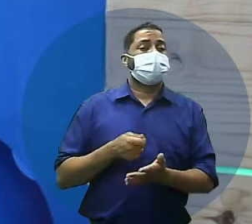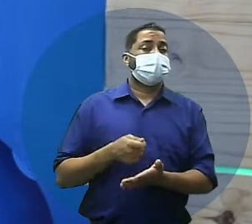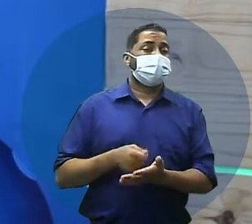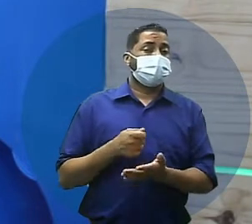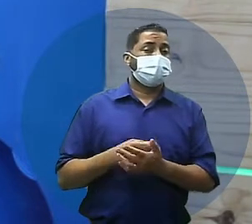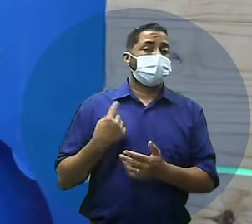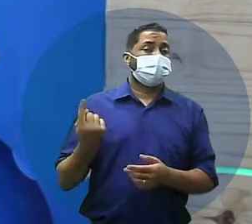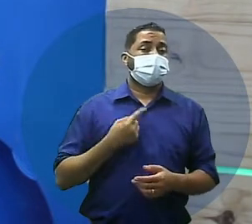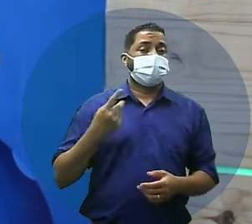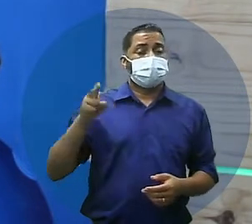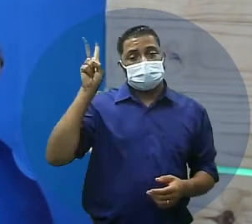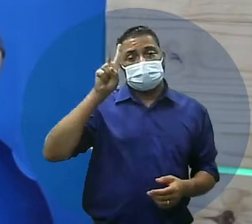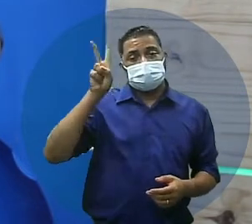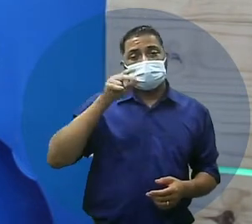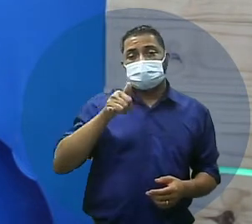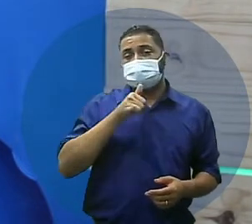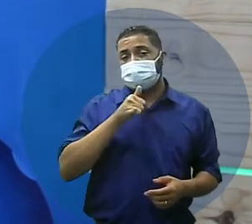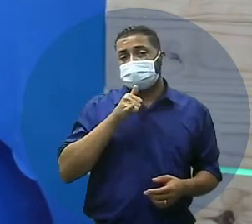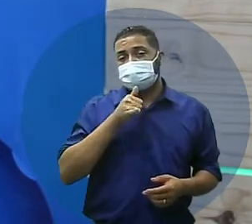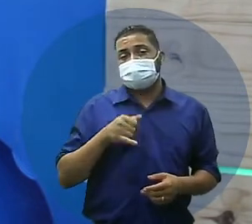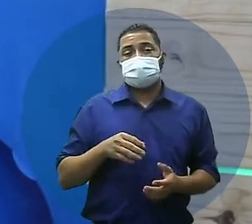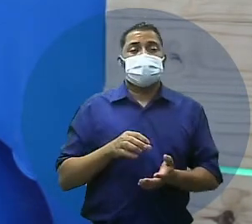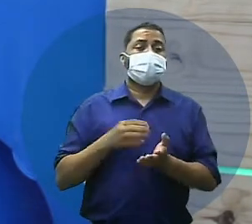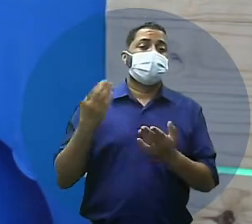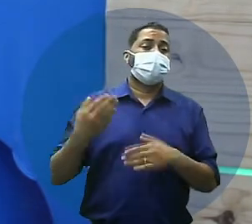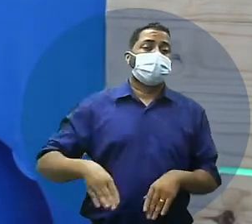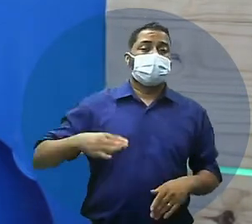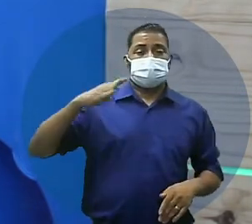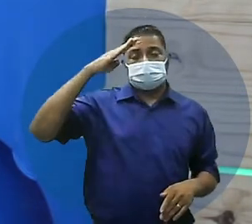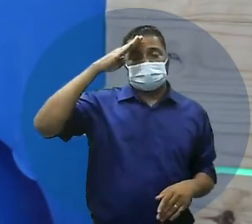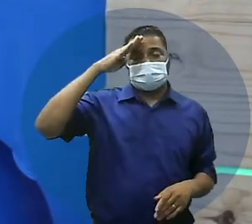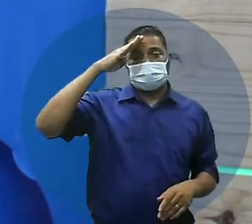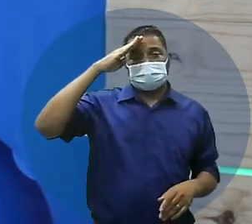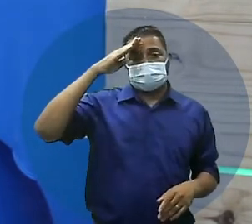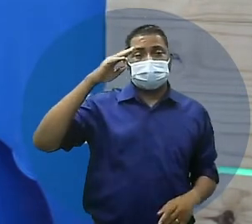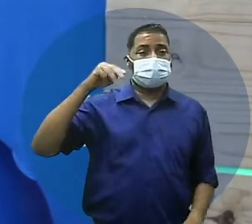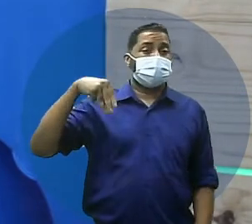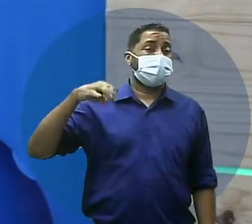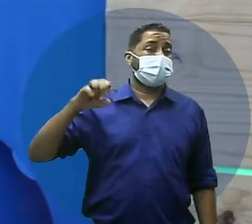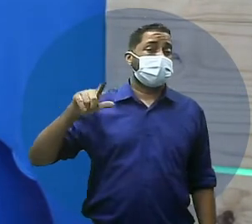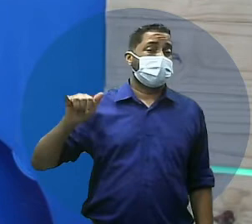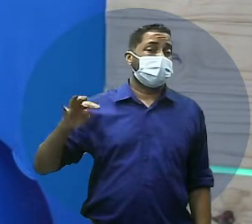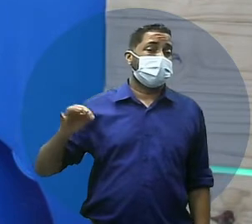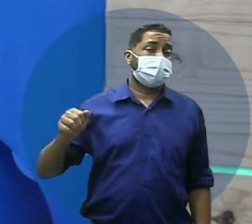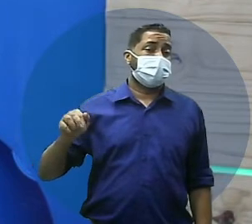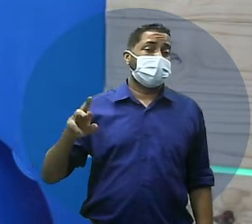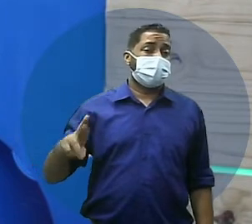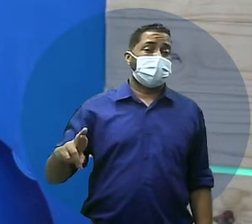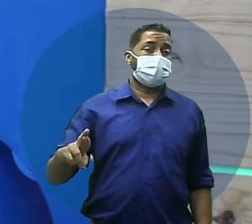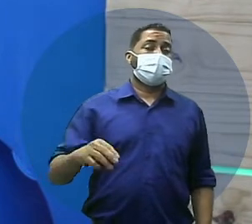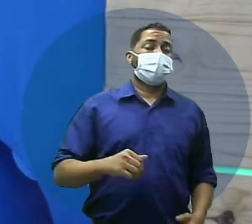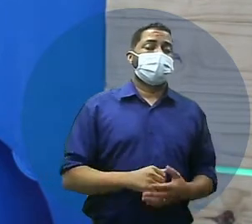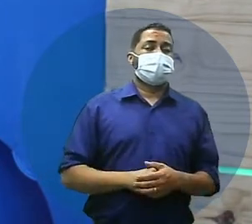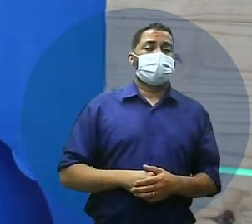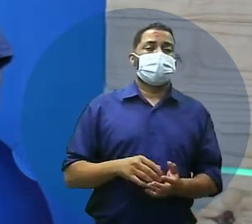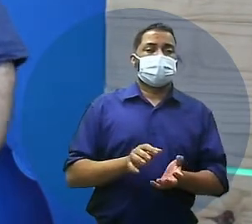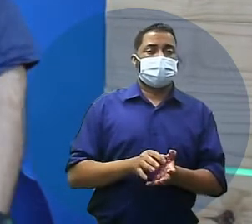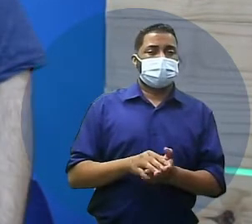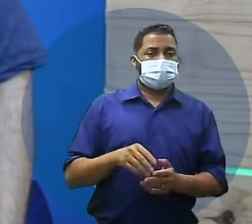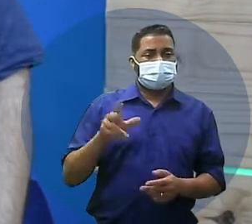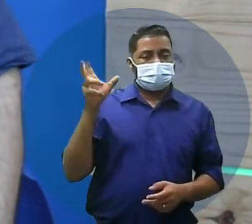nossa história. Um exemplo é o concurso da Polícia Militar de Pernambuco, tá bem? Fique